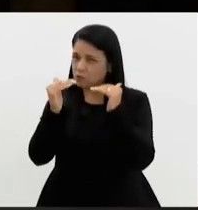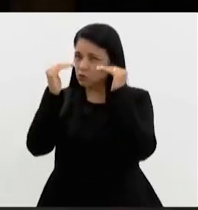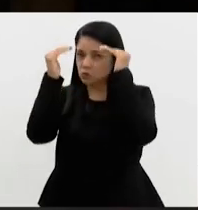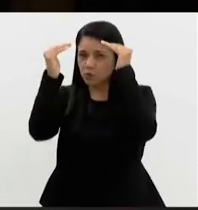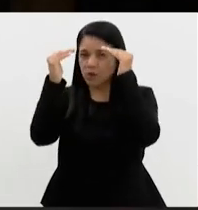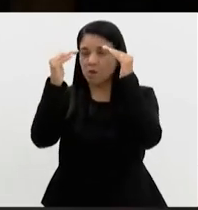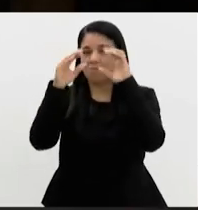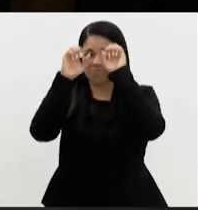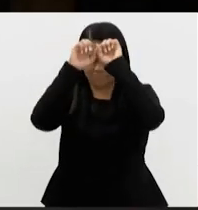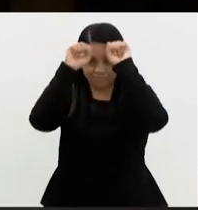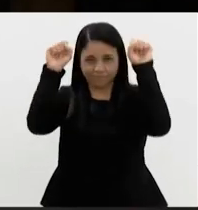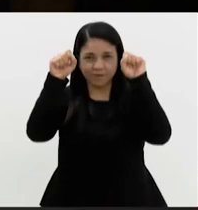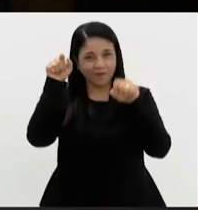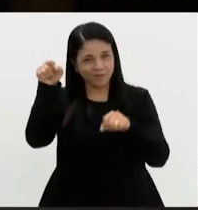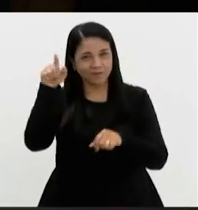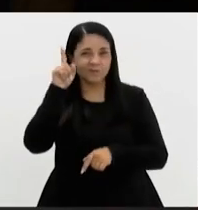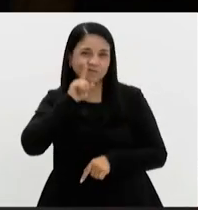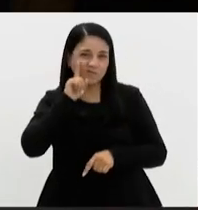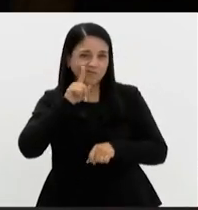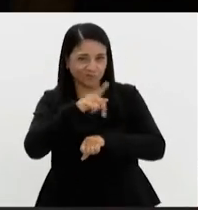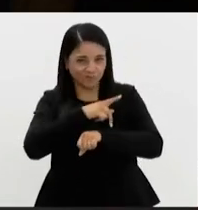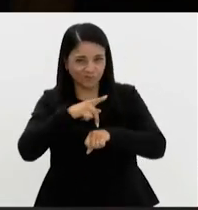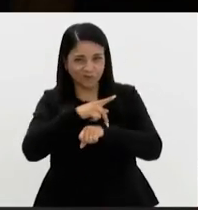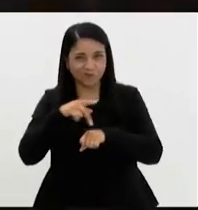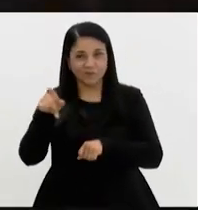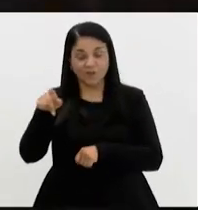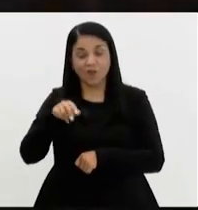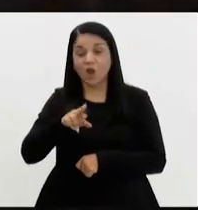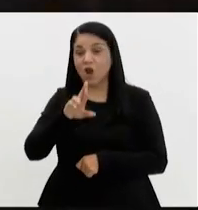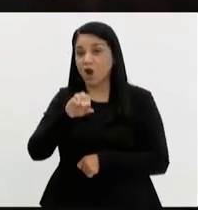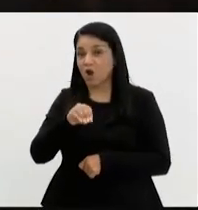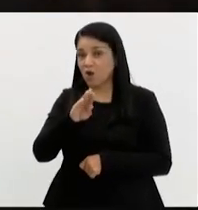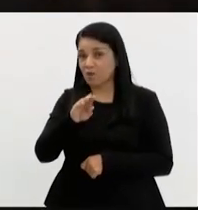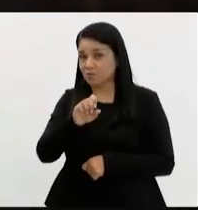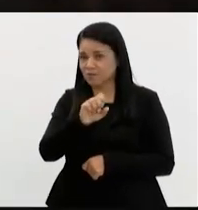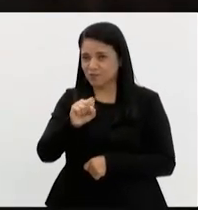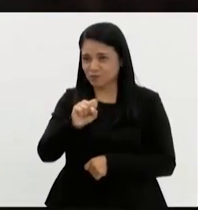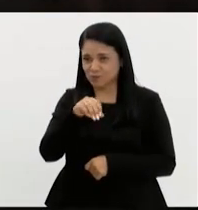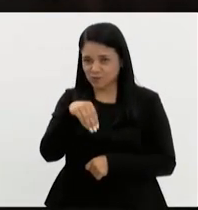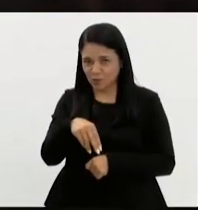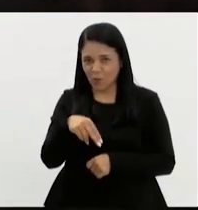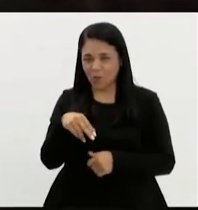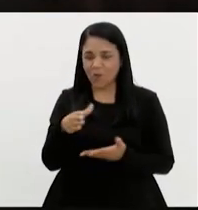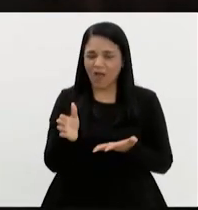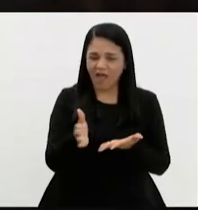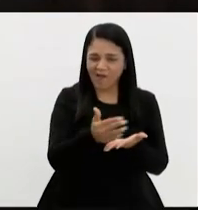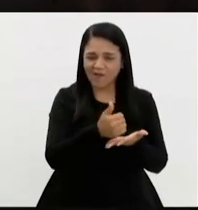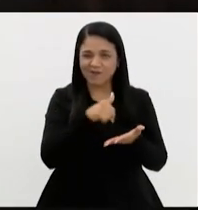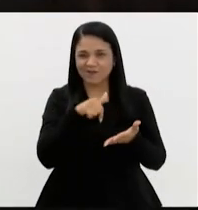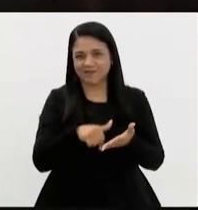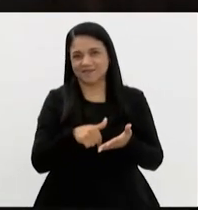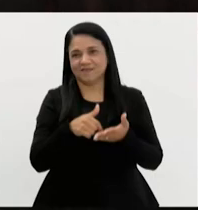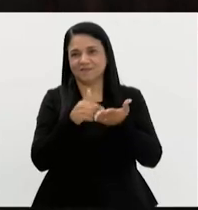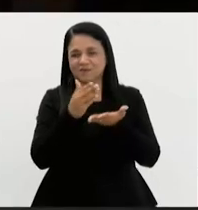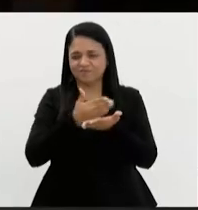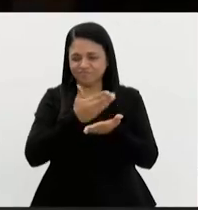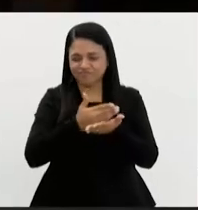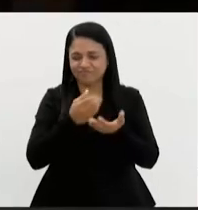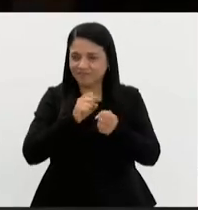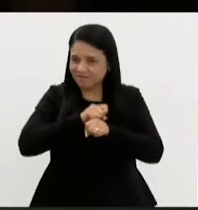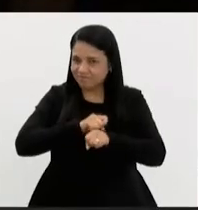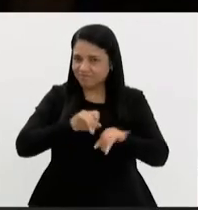grande Robson resolveu acolher aqui na mini lançamento digamos assim